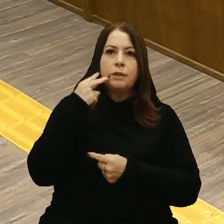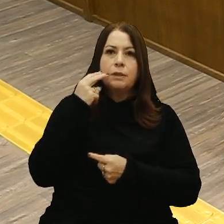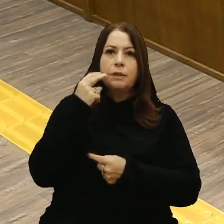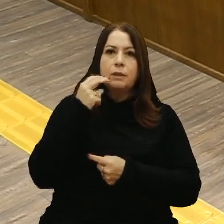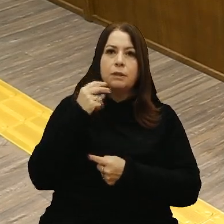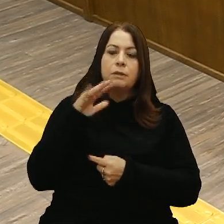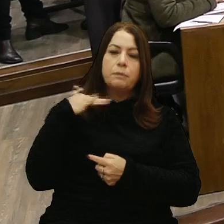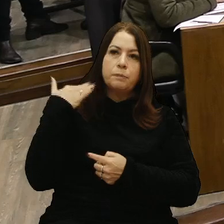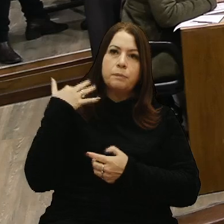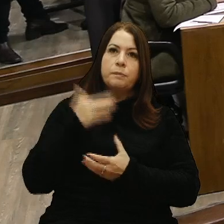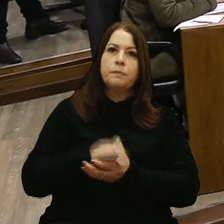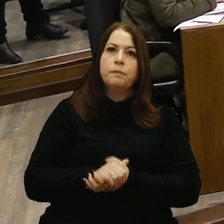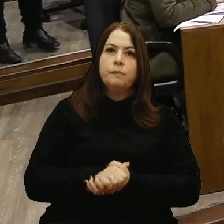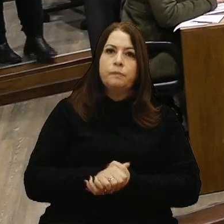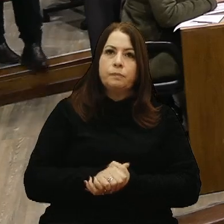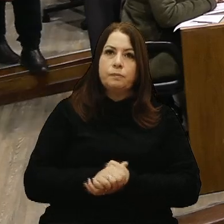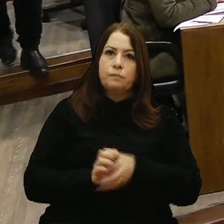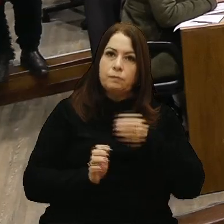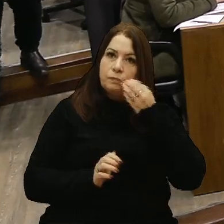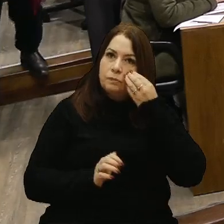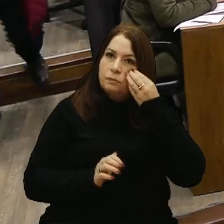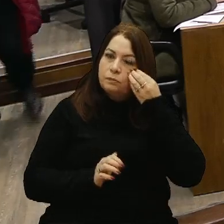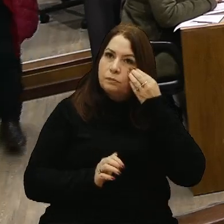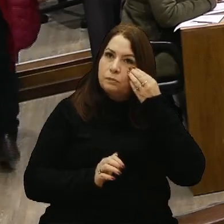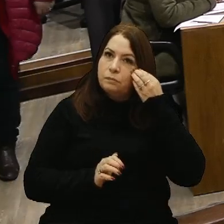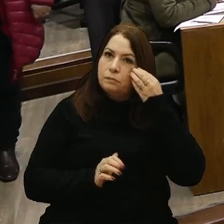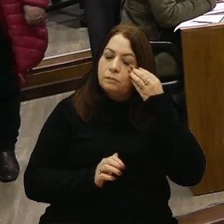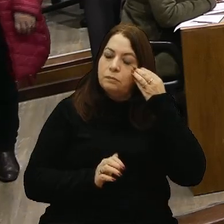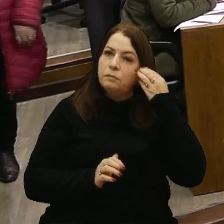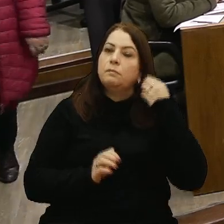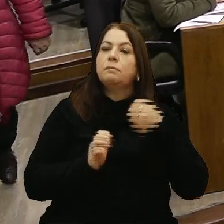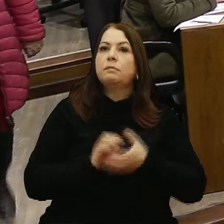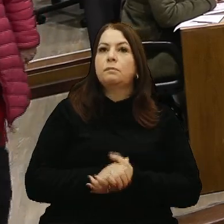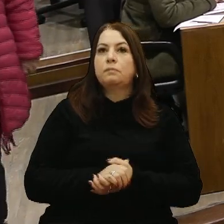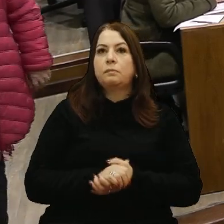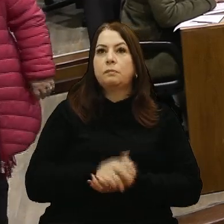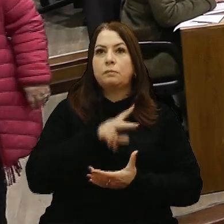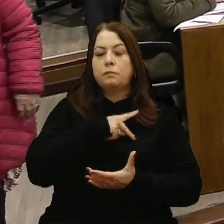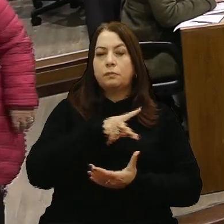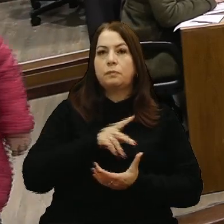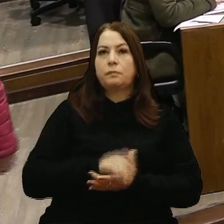Marques. Senhor presidente,